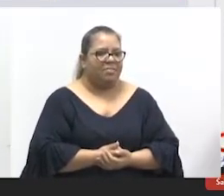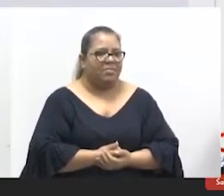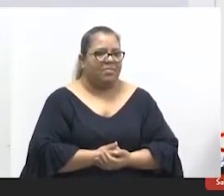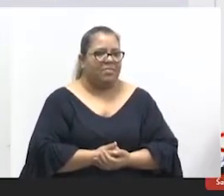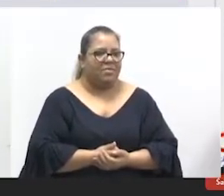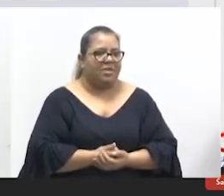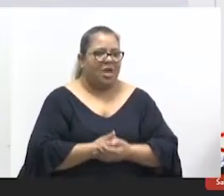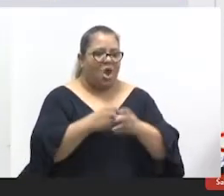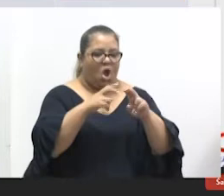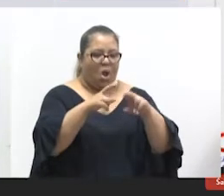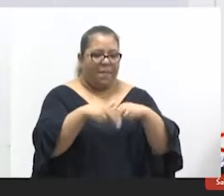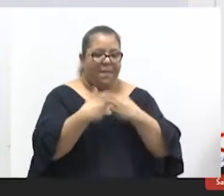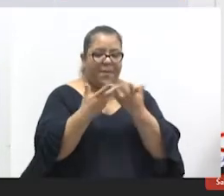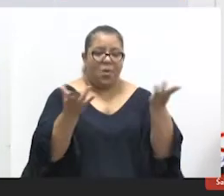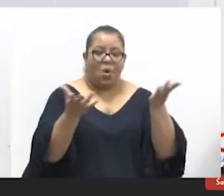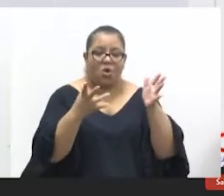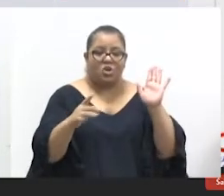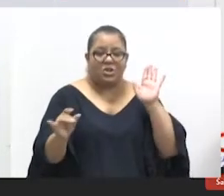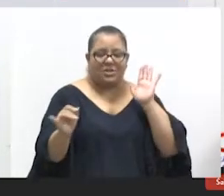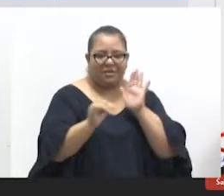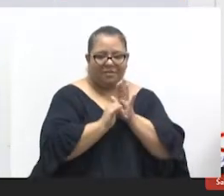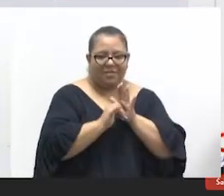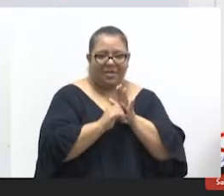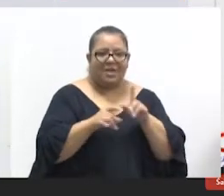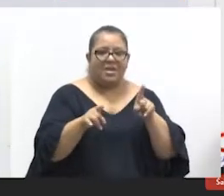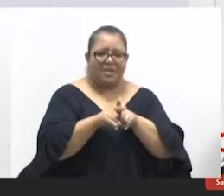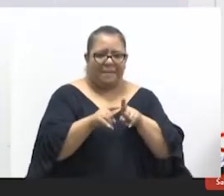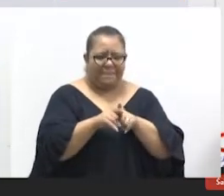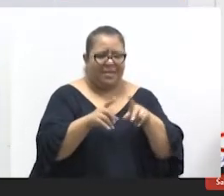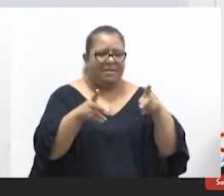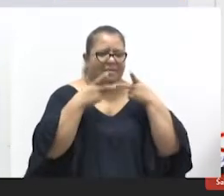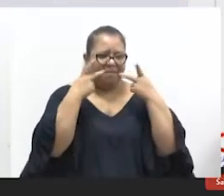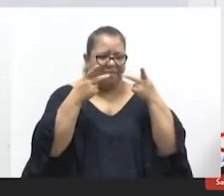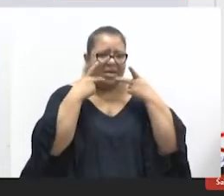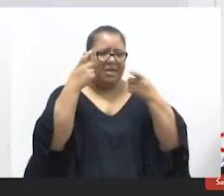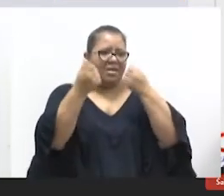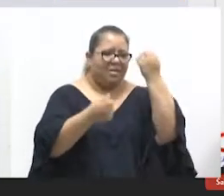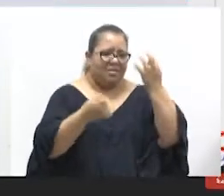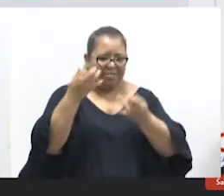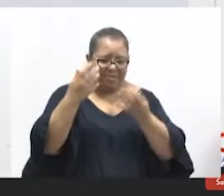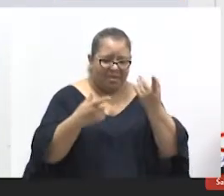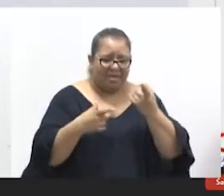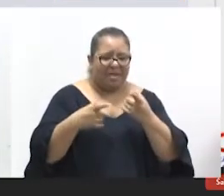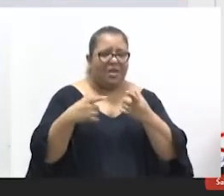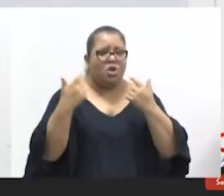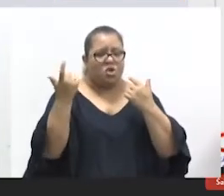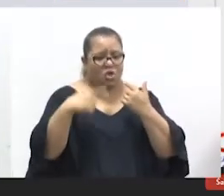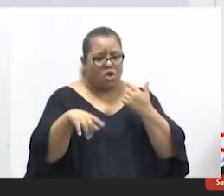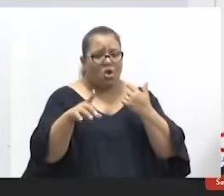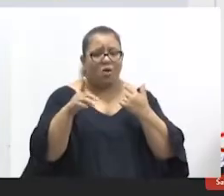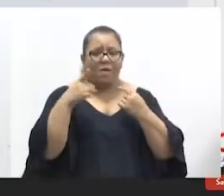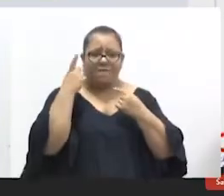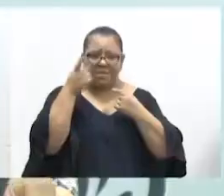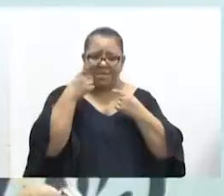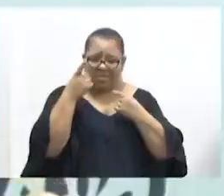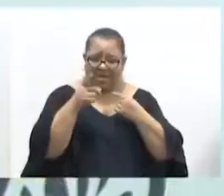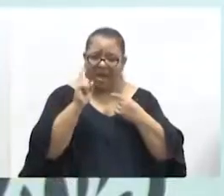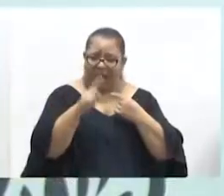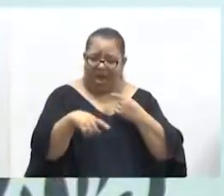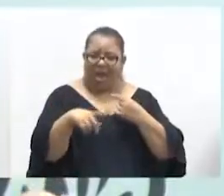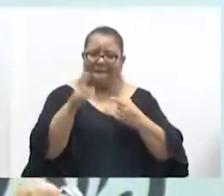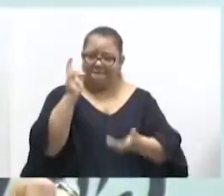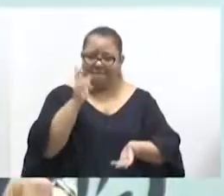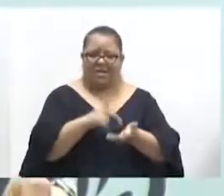quando a gente fala de diagnóstico, e que também a gente tem que reforçar isso, deputado. O diagnóstico significa um caso